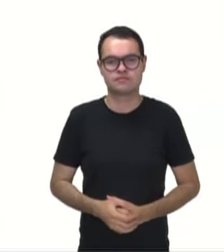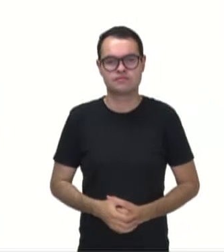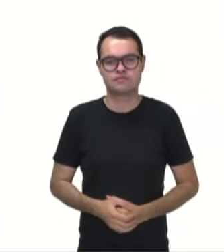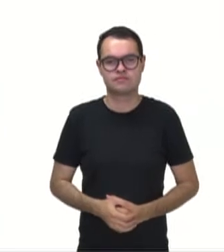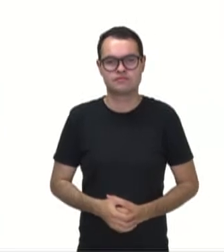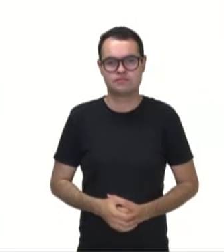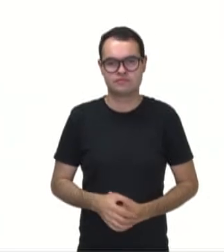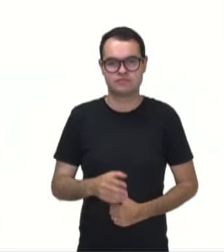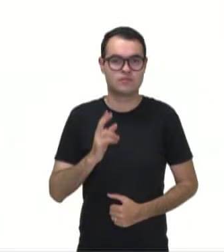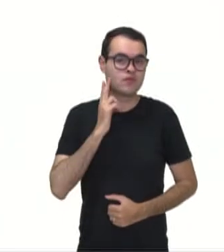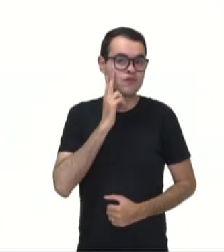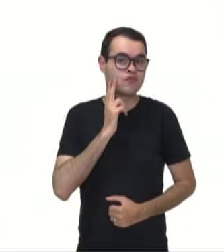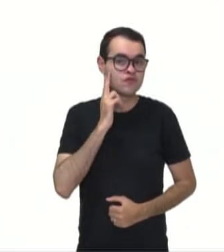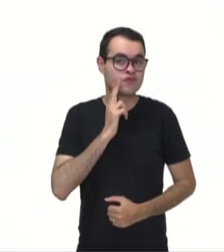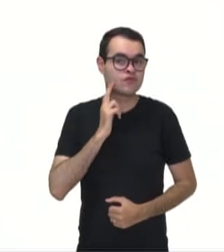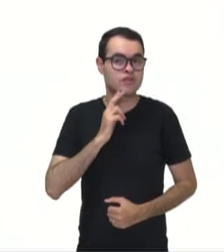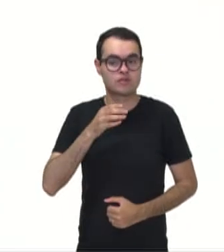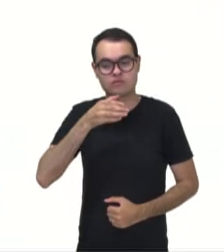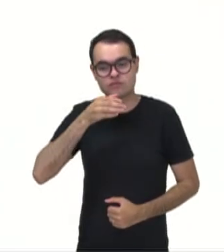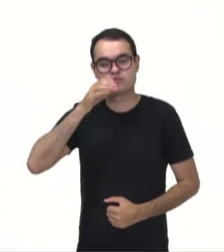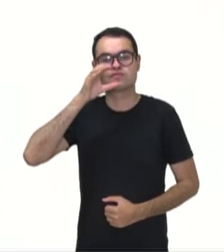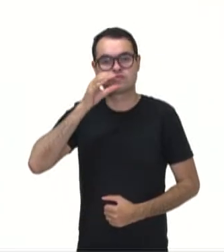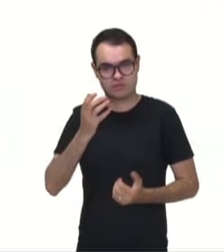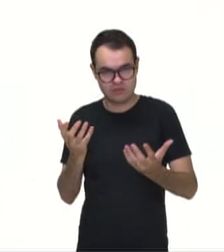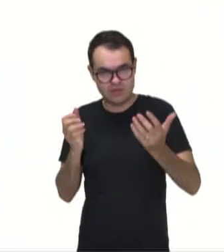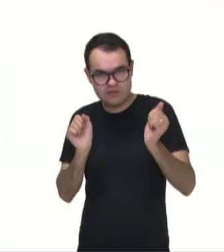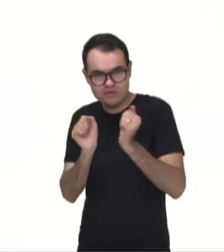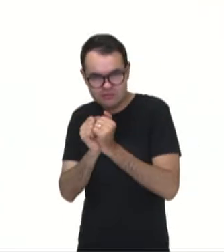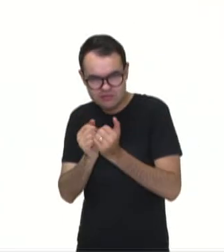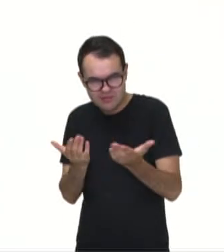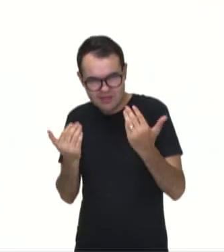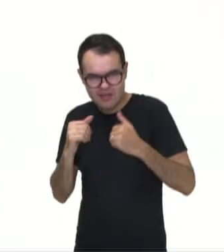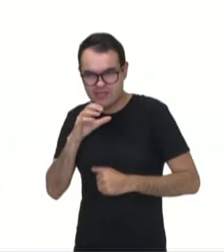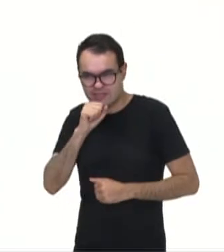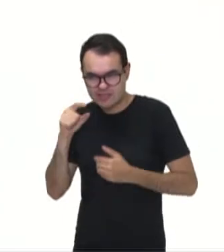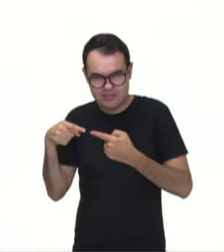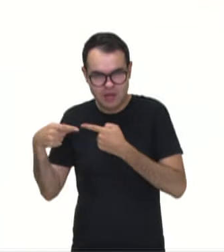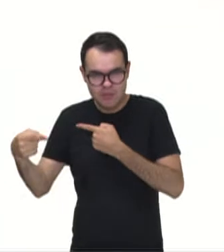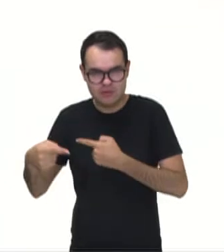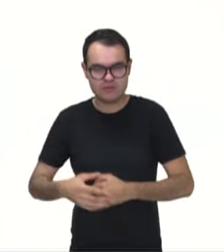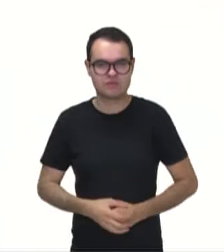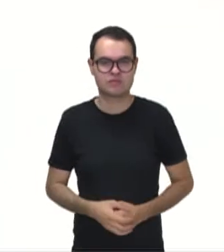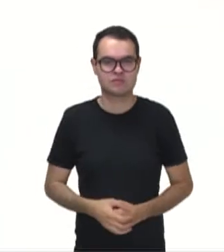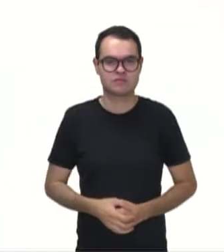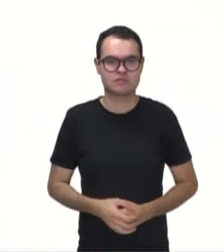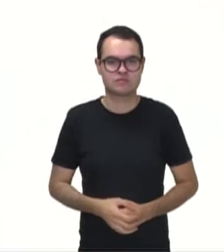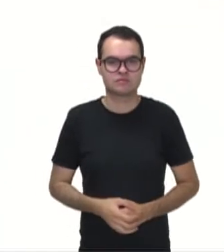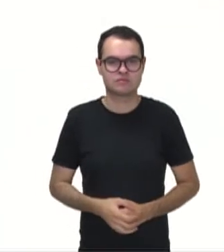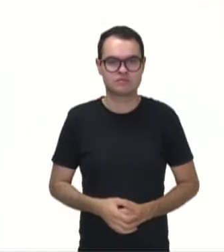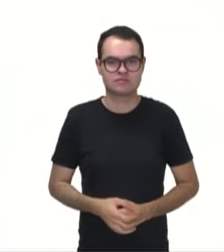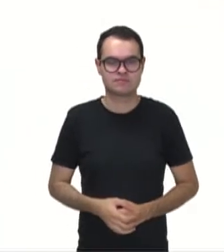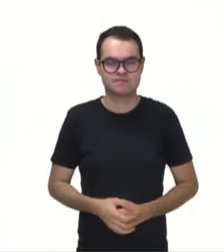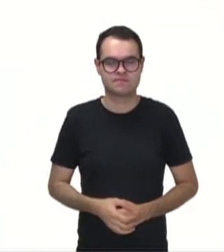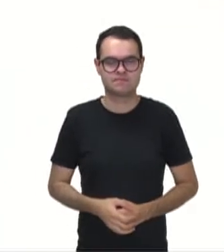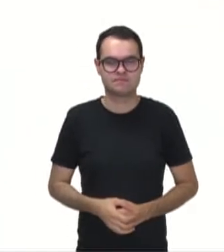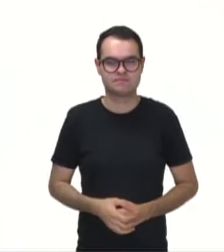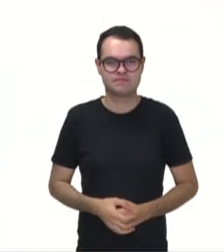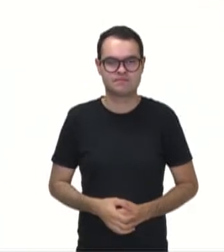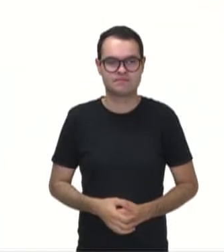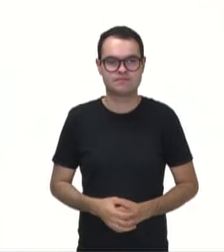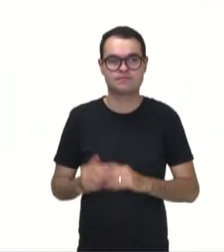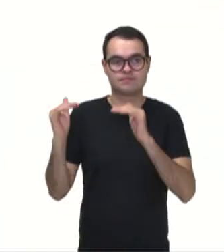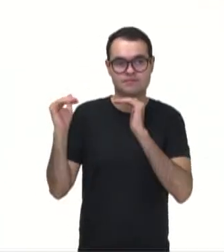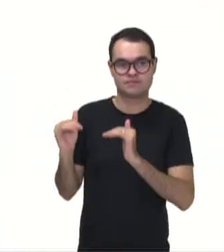tomar umas copas de vinho comigo este sábado? Você queria tomar umas taças de vinho comigo esse sábado?